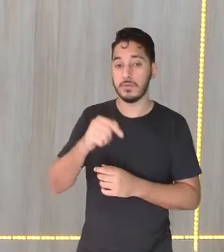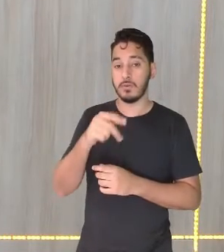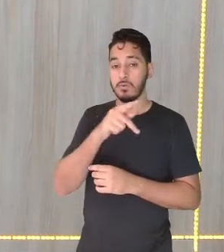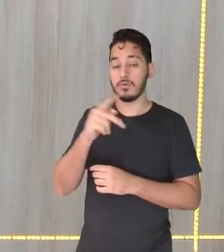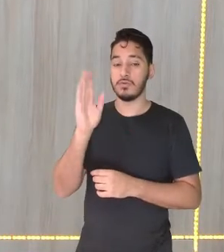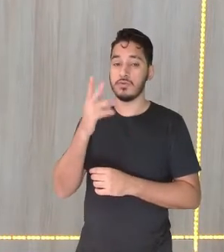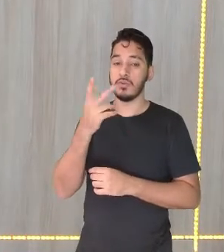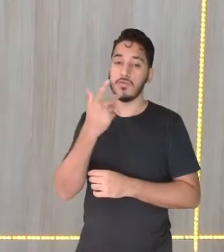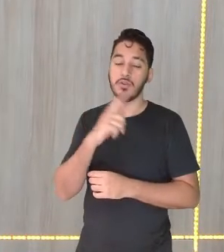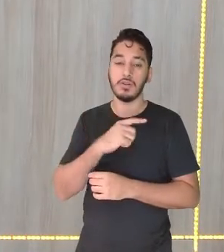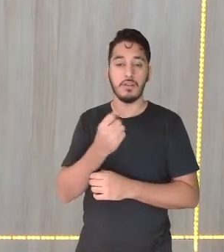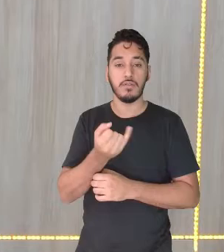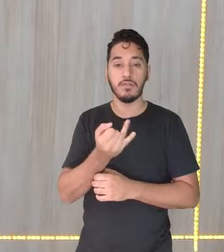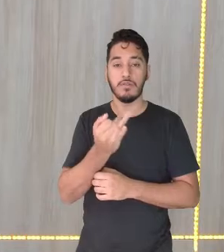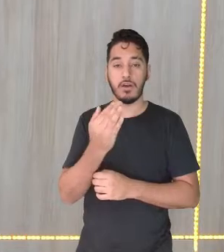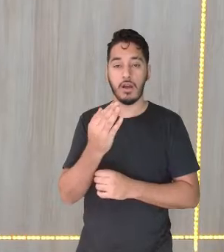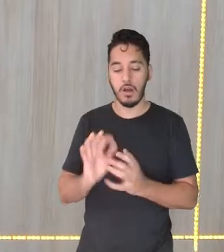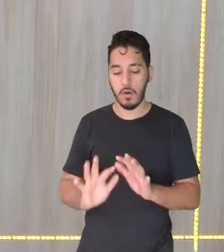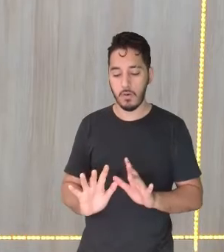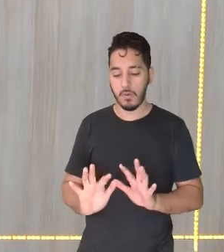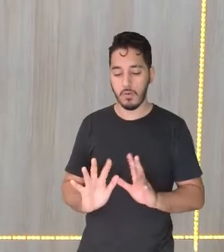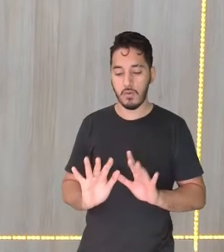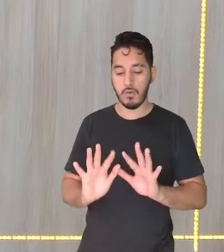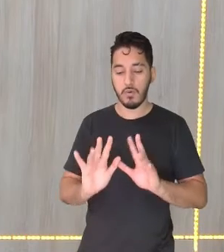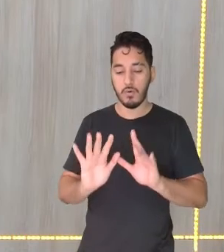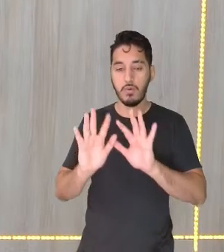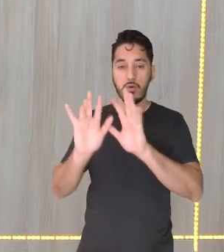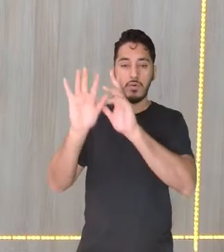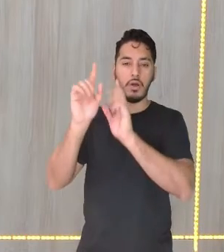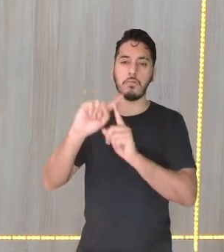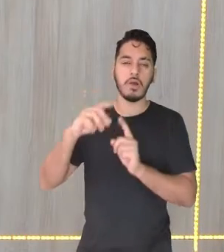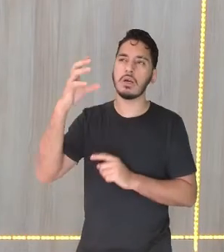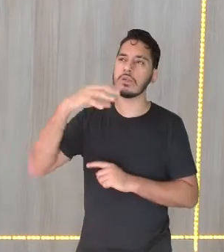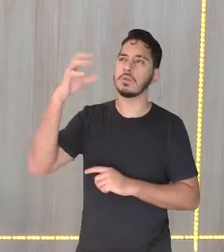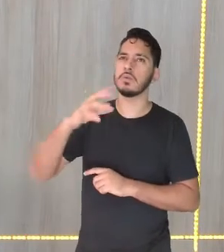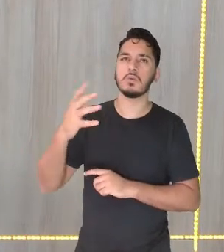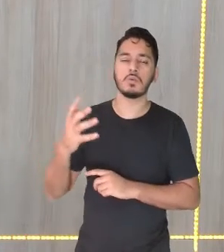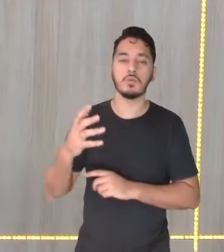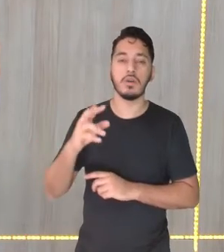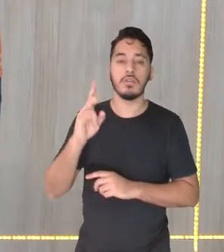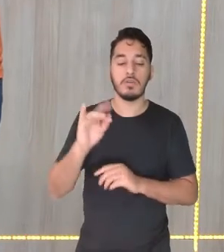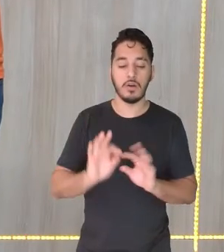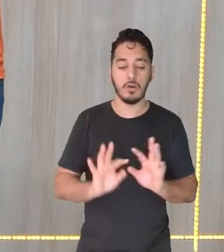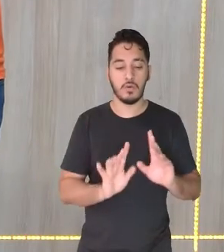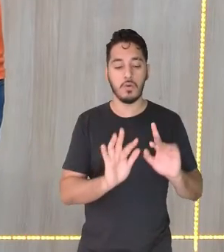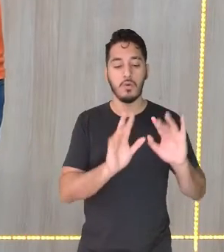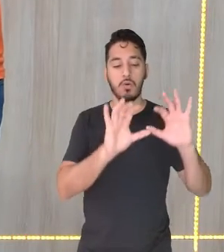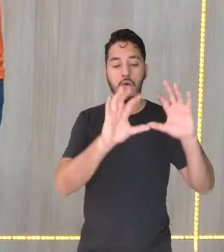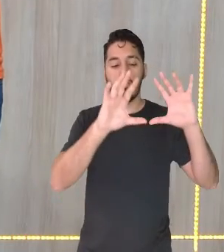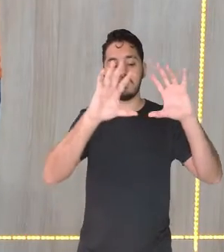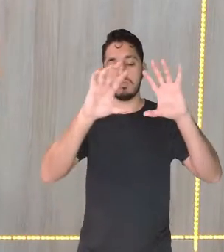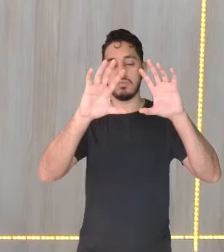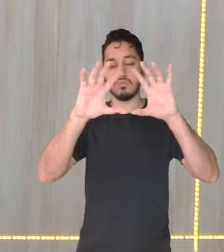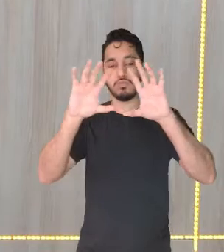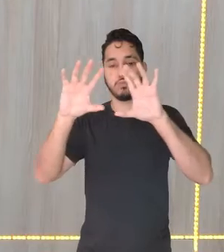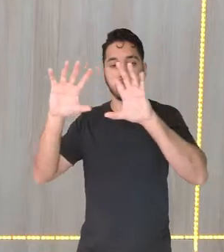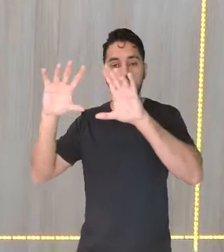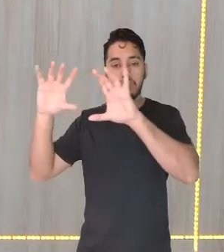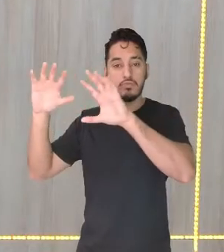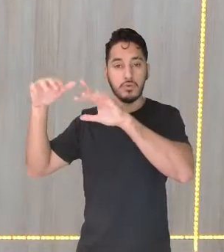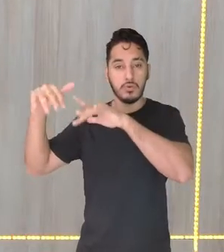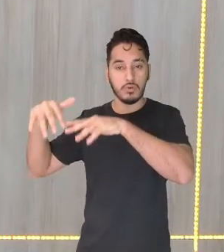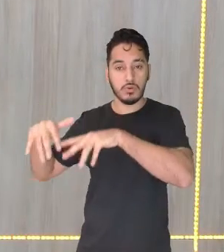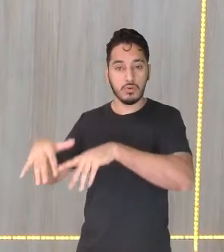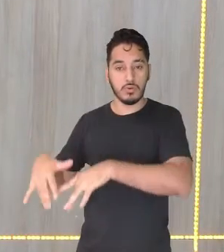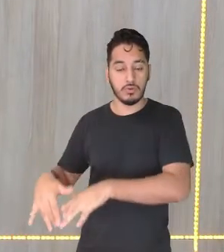Gilson falou, a gente tem muita evaporação, só que não chove aqui, né? Então vai chover em outra região, tá? E,